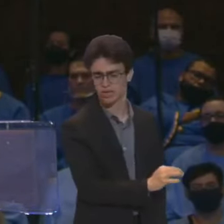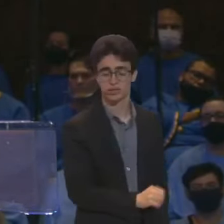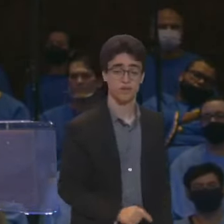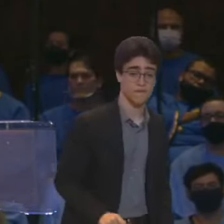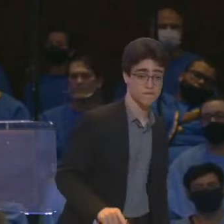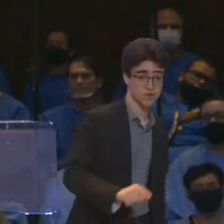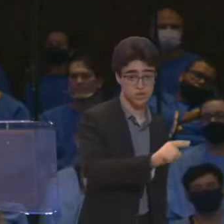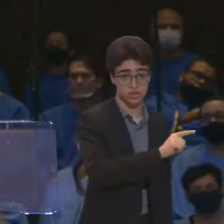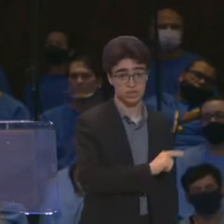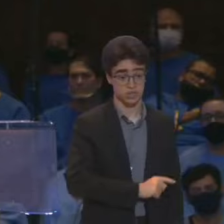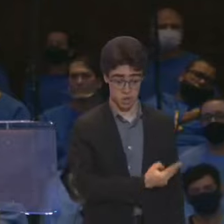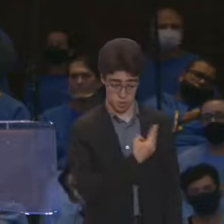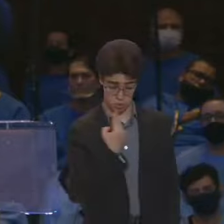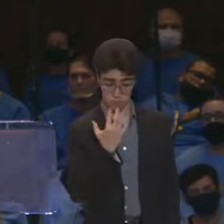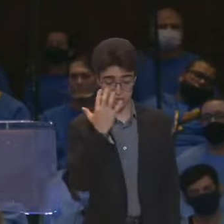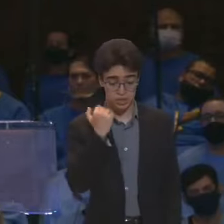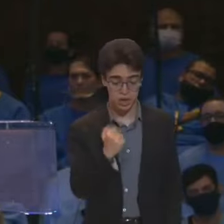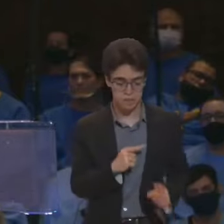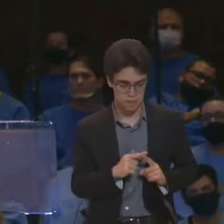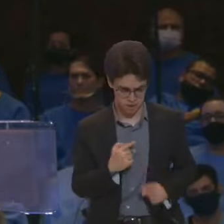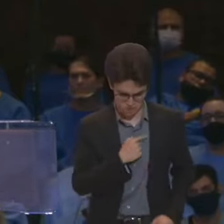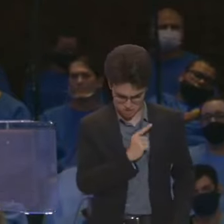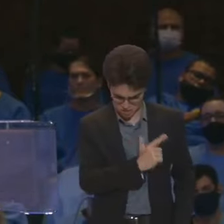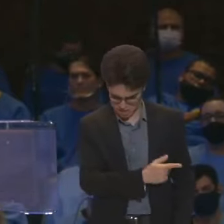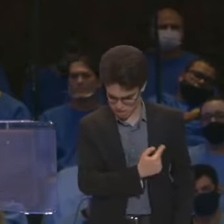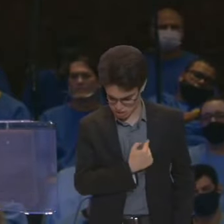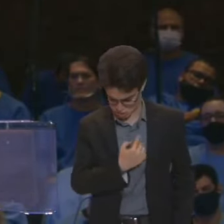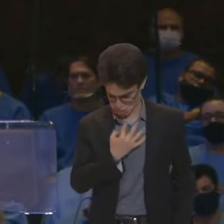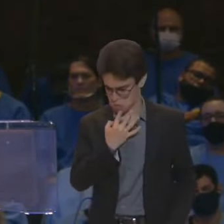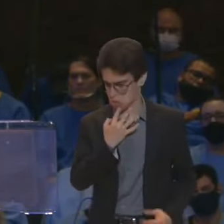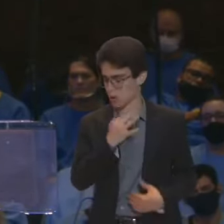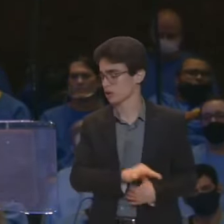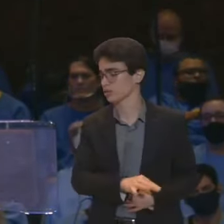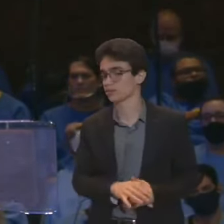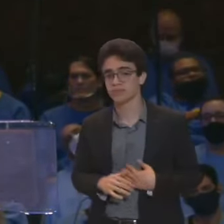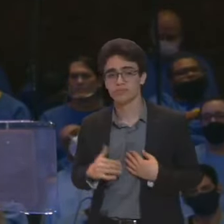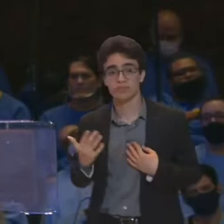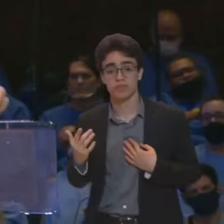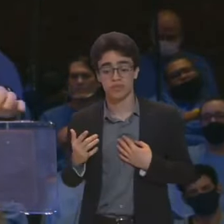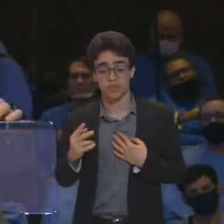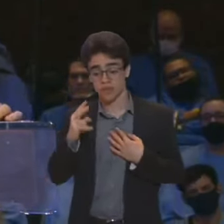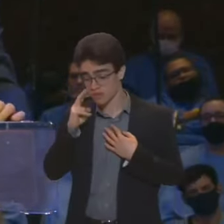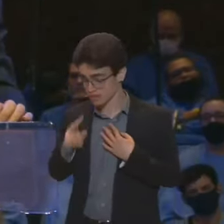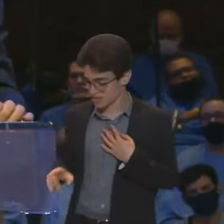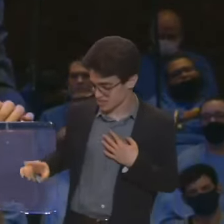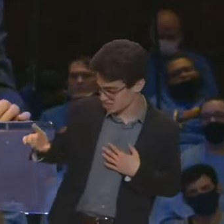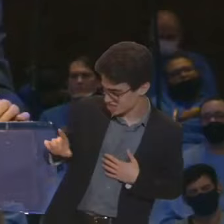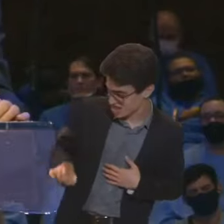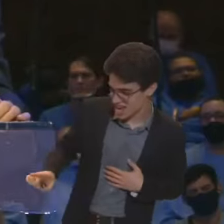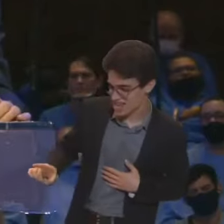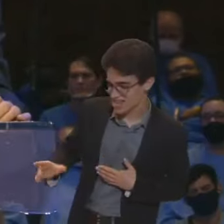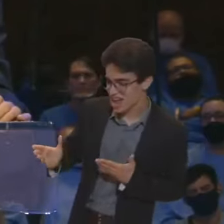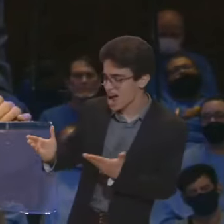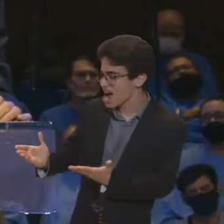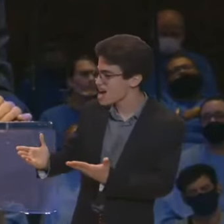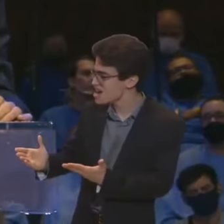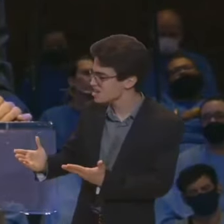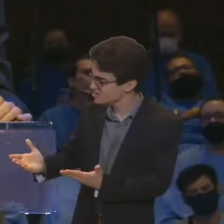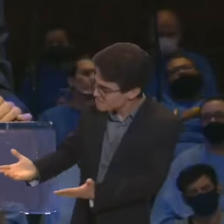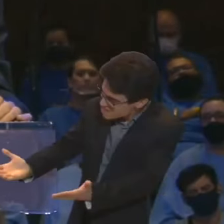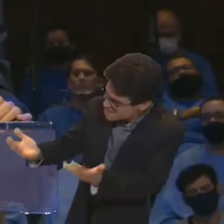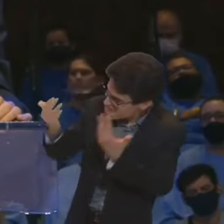Vocês sabem meu nome, mas eu não vos conheço. E ele vai olhar para quem está à direita e diz assim: vinde benditos